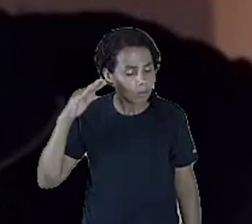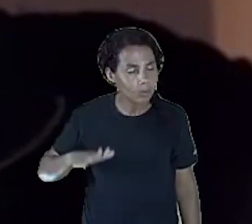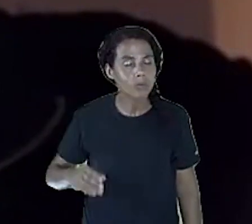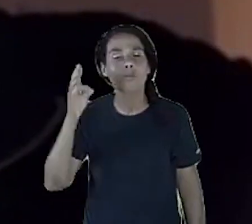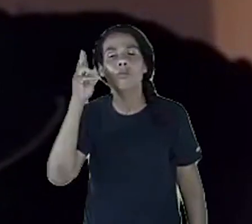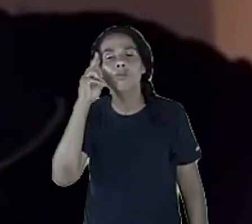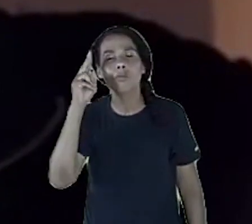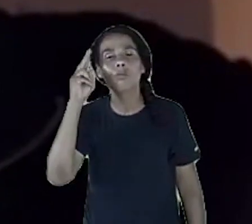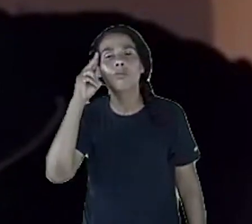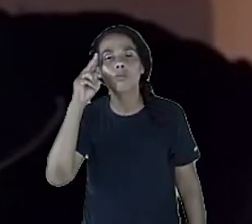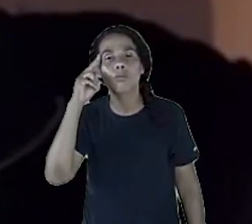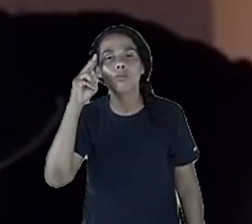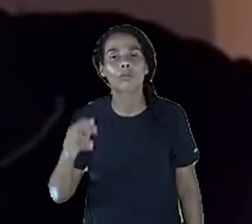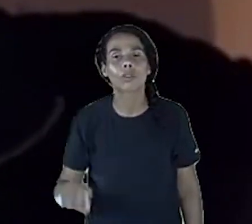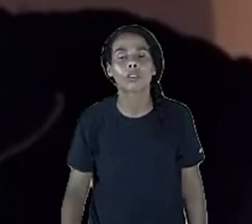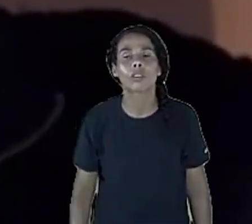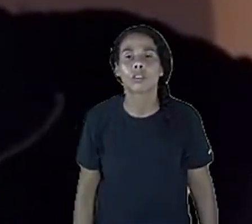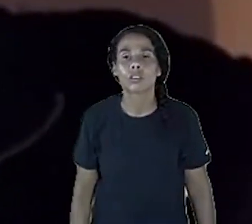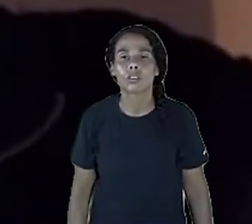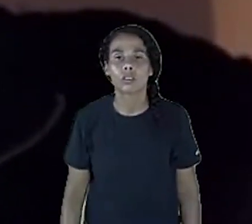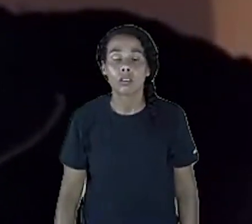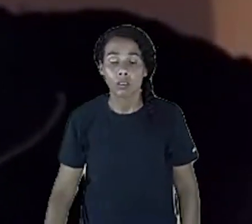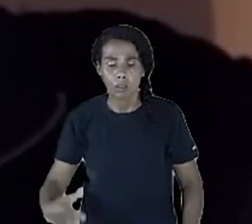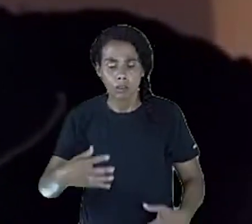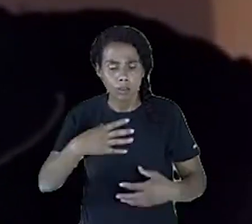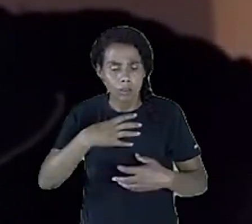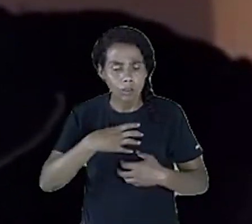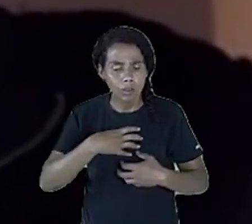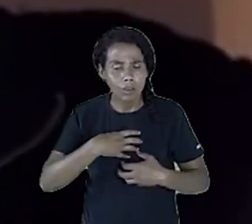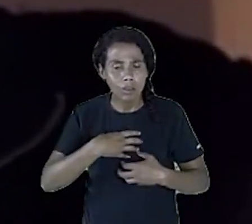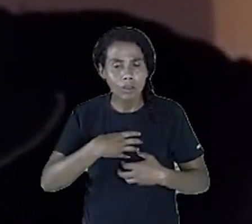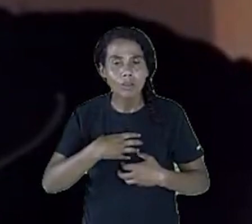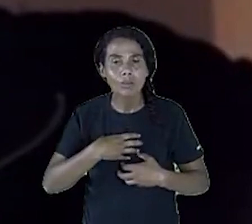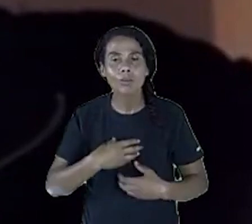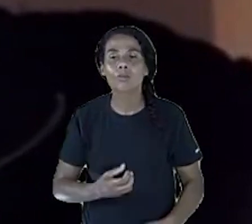cultivava instintivamente, naturalmente, a percepção